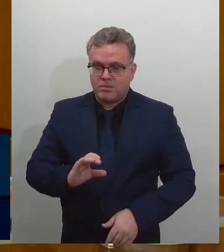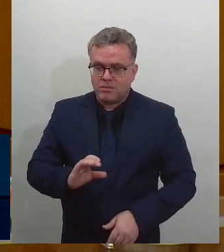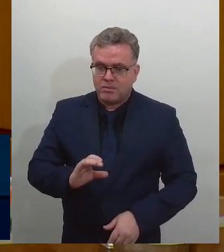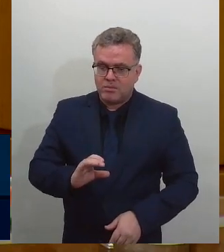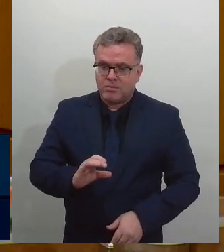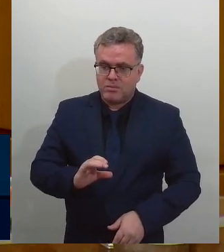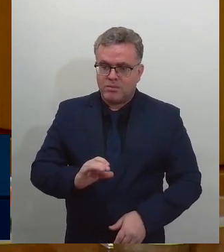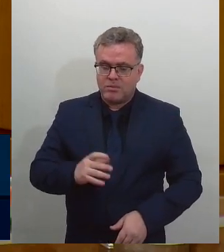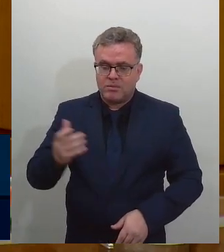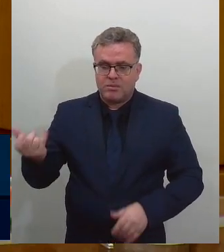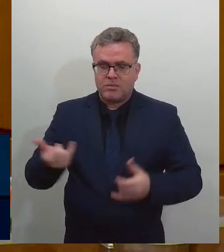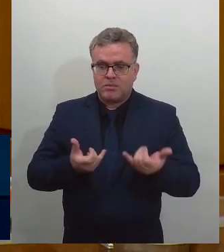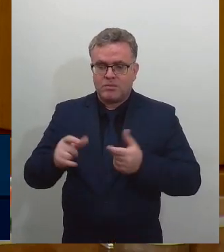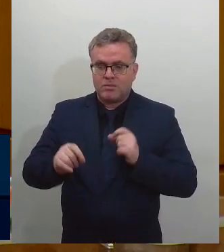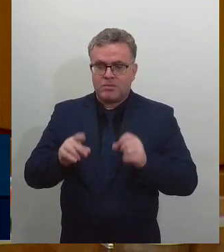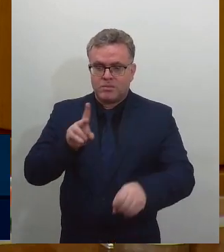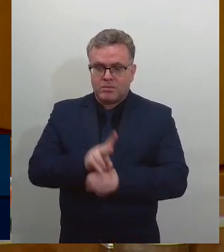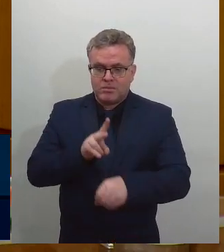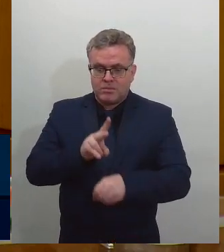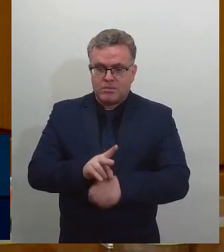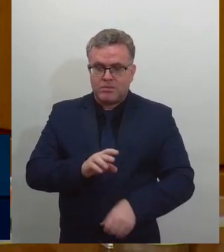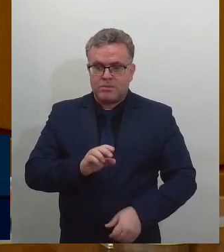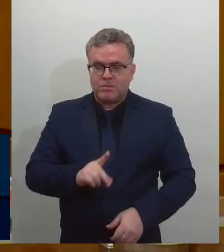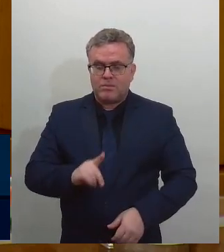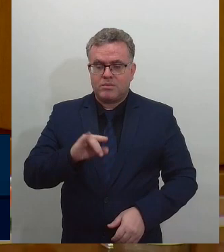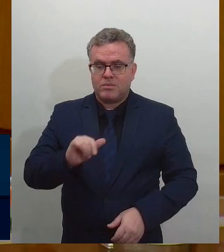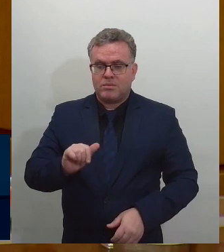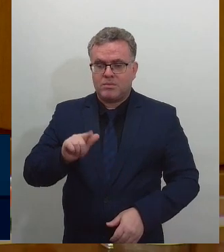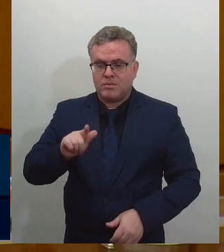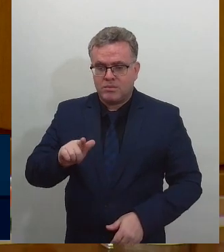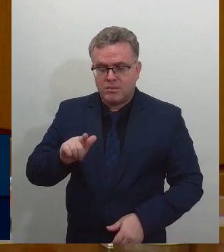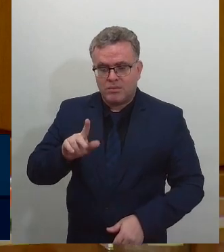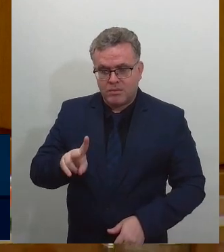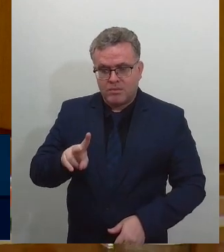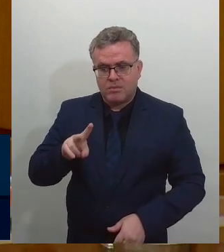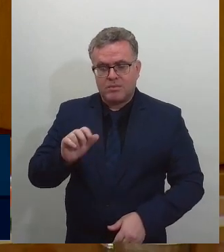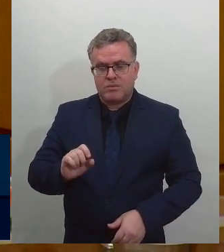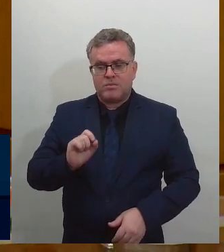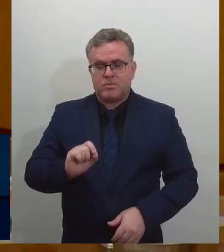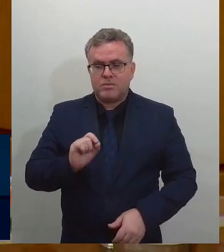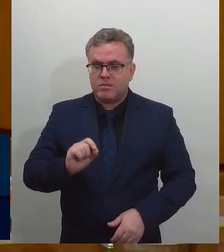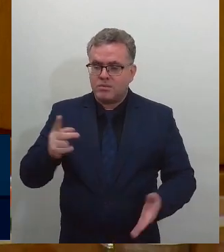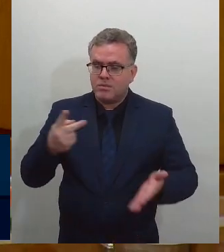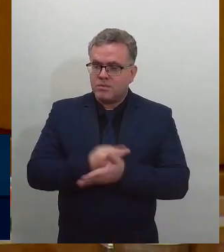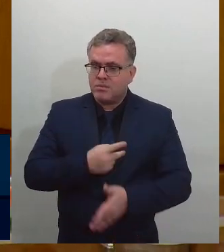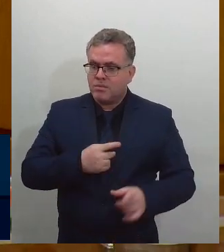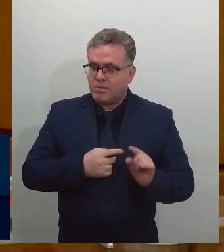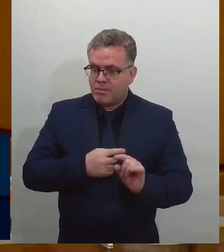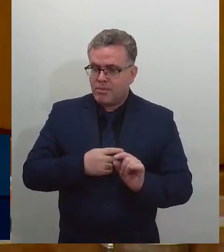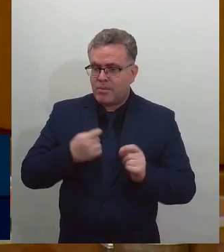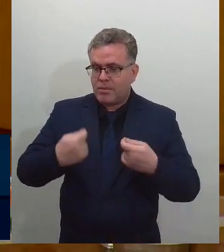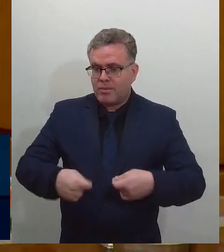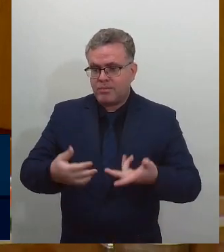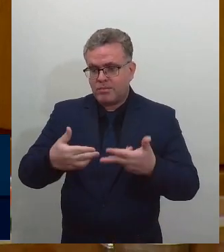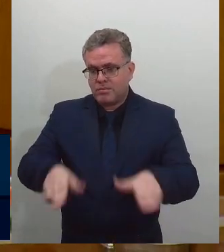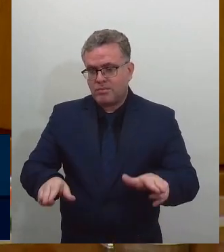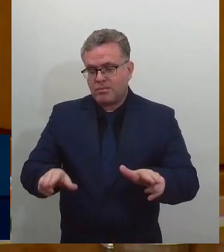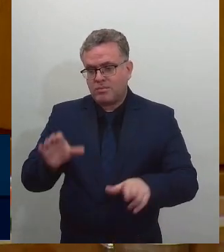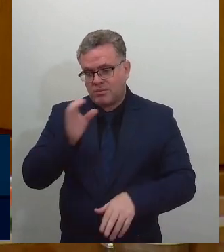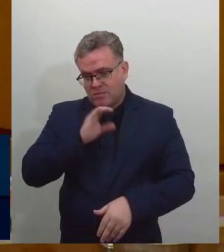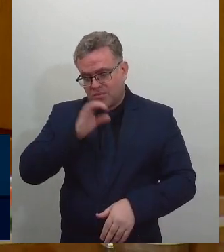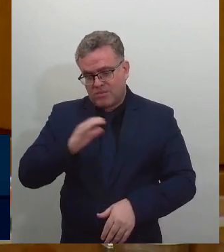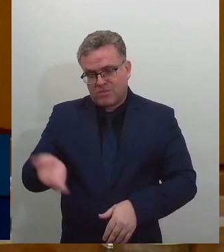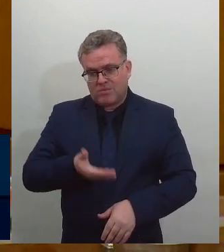da DAGV, que é uma situação grave que precisa ser resolvida com seriedade e urgência